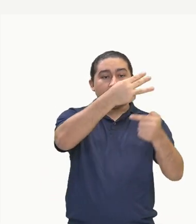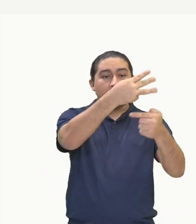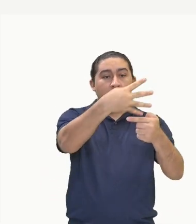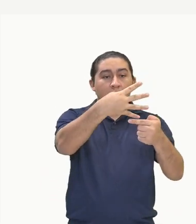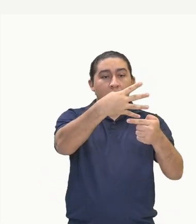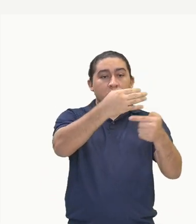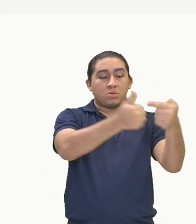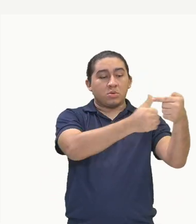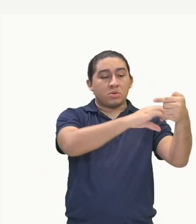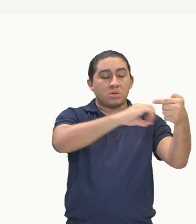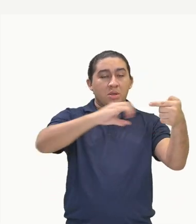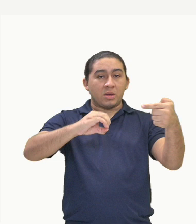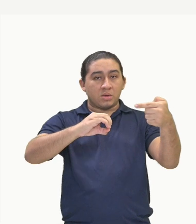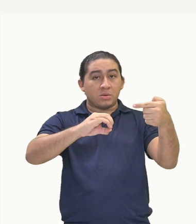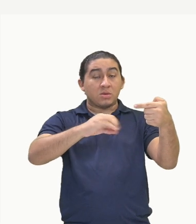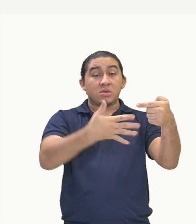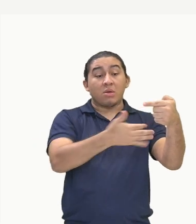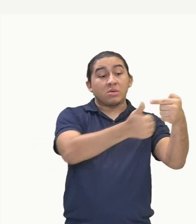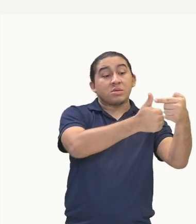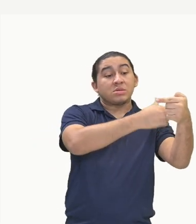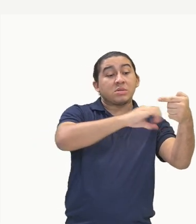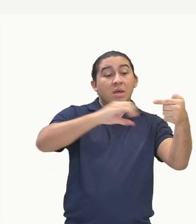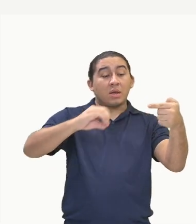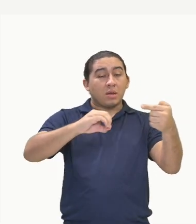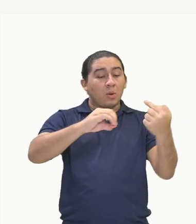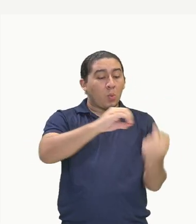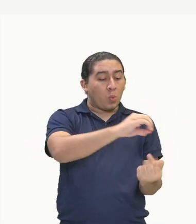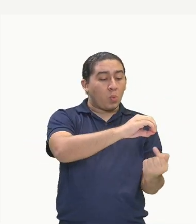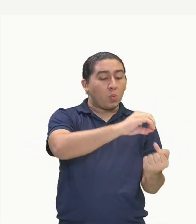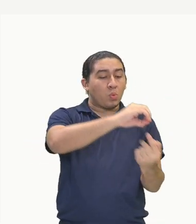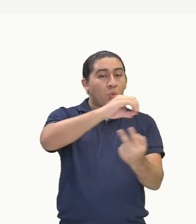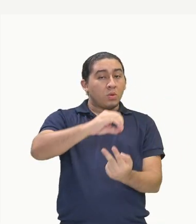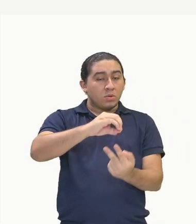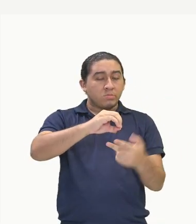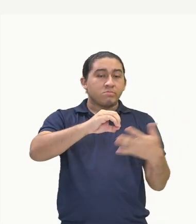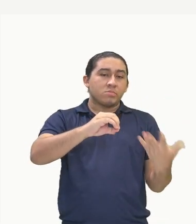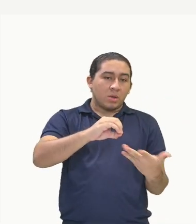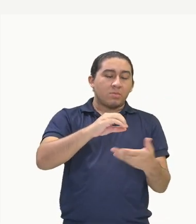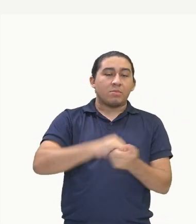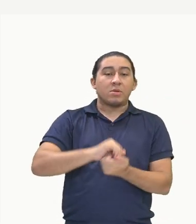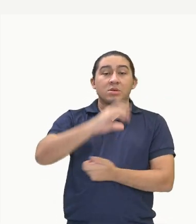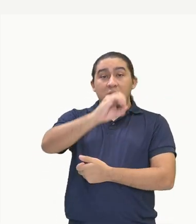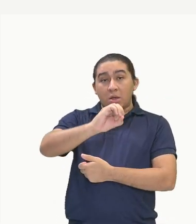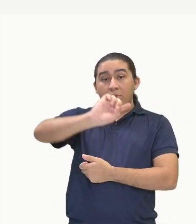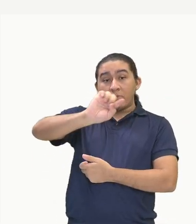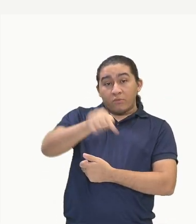2 zeros, professor. Então, 2 casas decimais. Vai ficar, então,